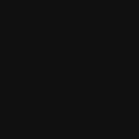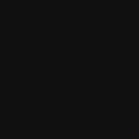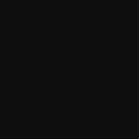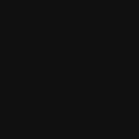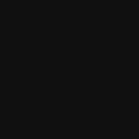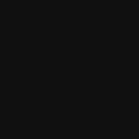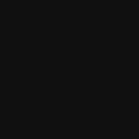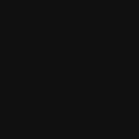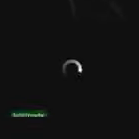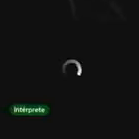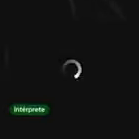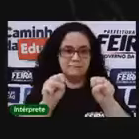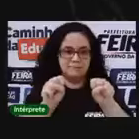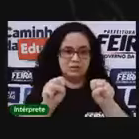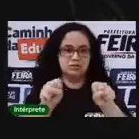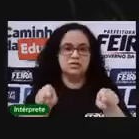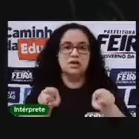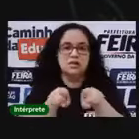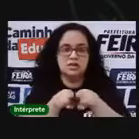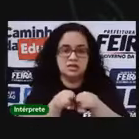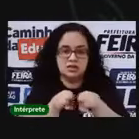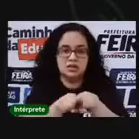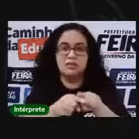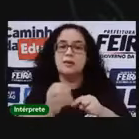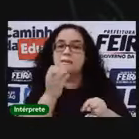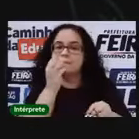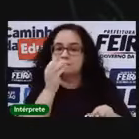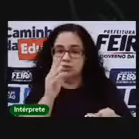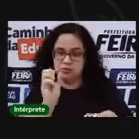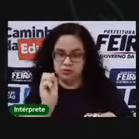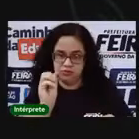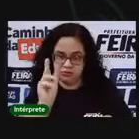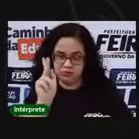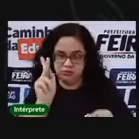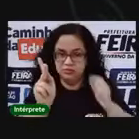por isso também é bom. Ok?